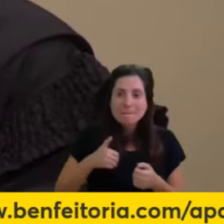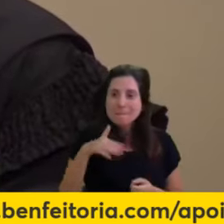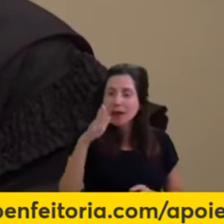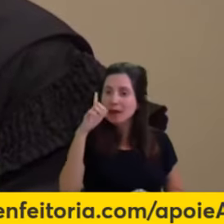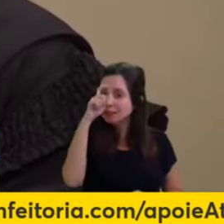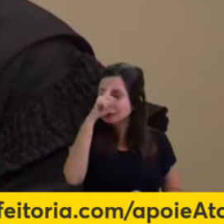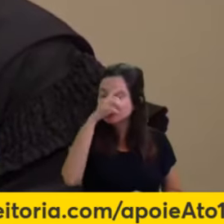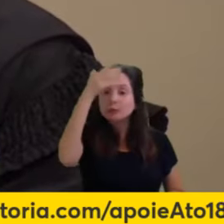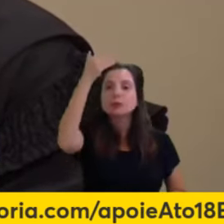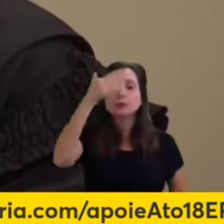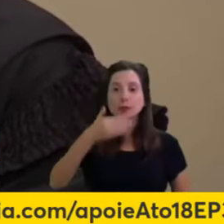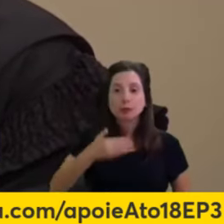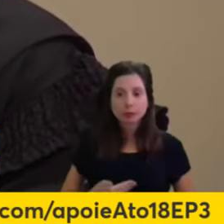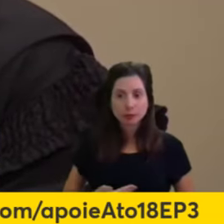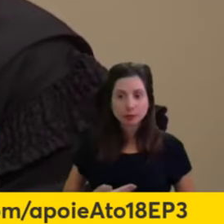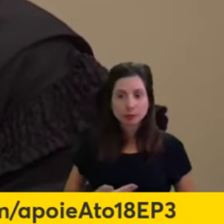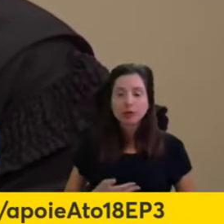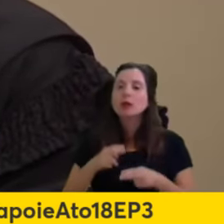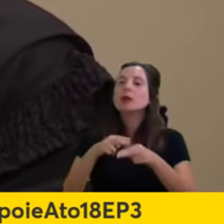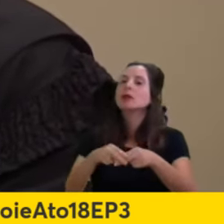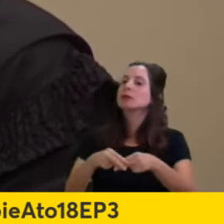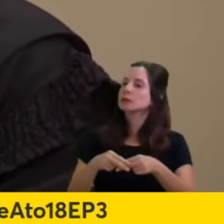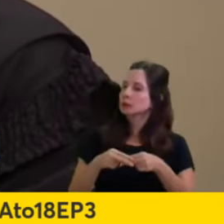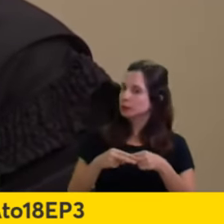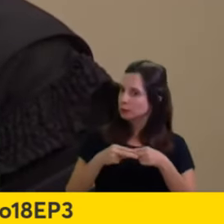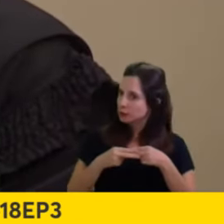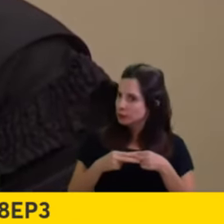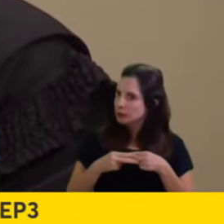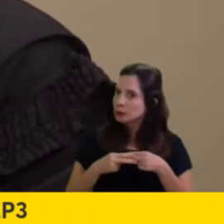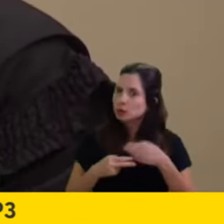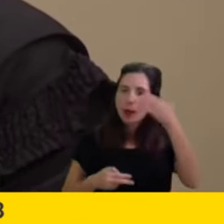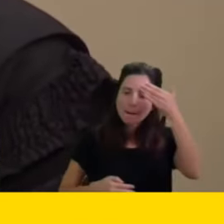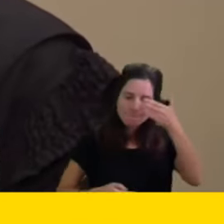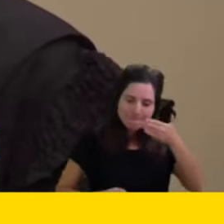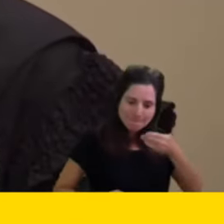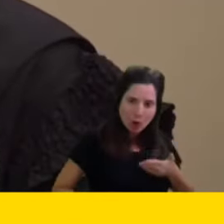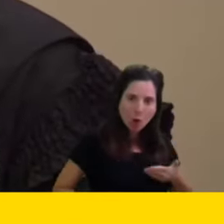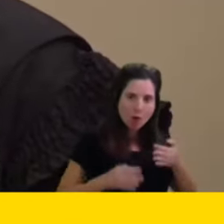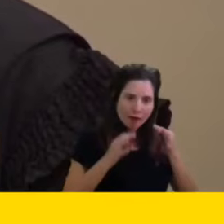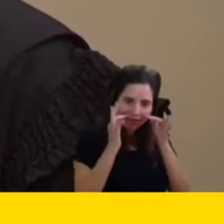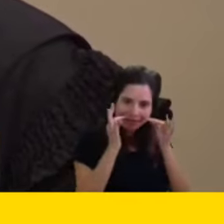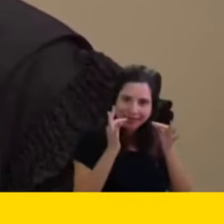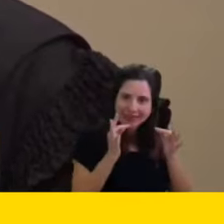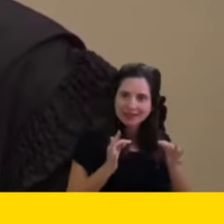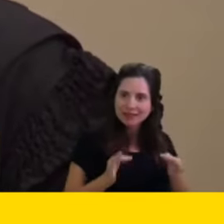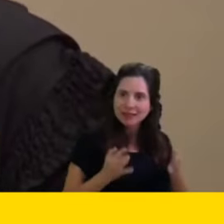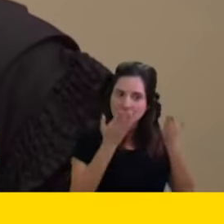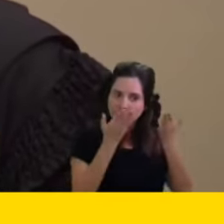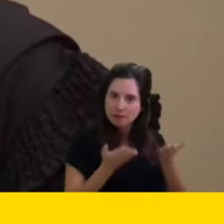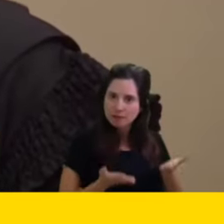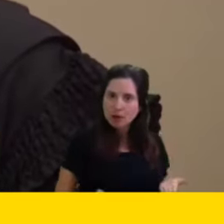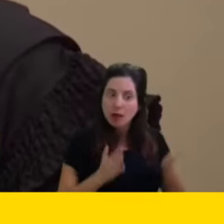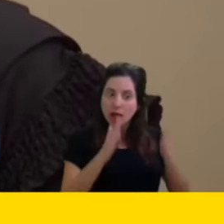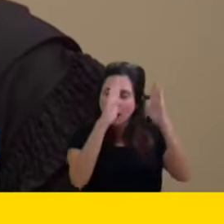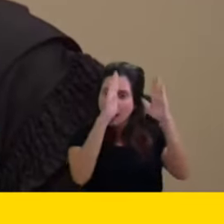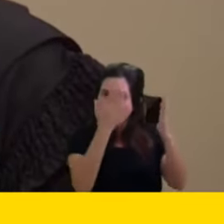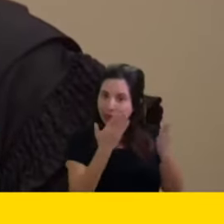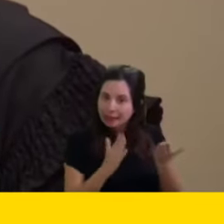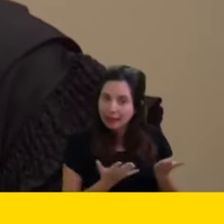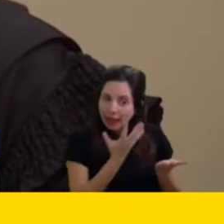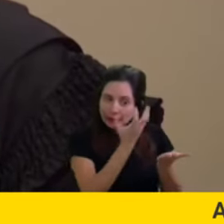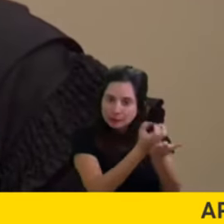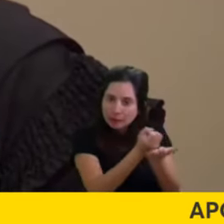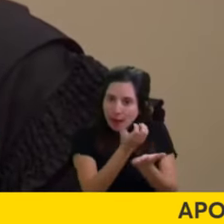provada por isso que admite-se a prova testemunhal para tal fim na espécie o exame dos dados concretos que as partes